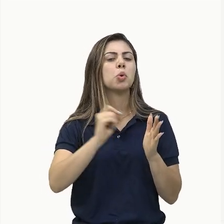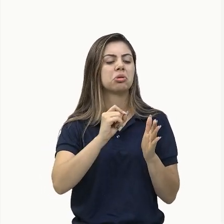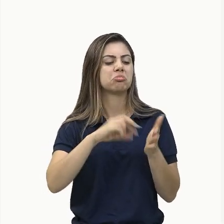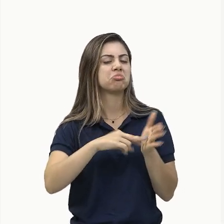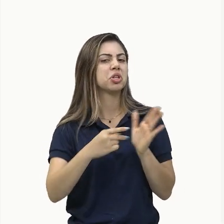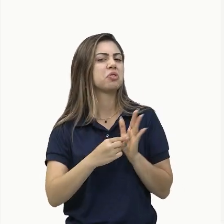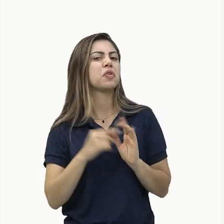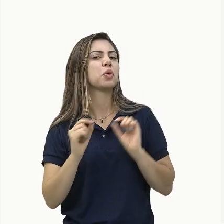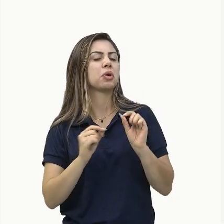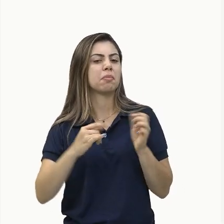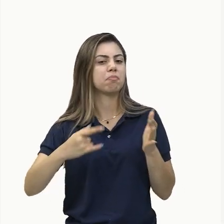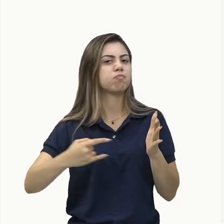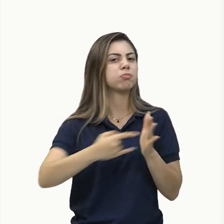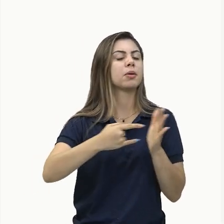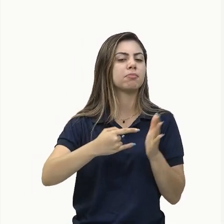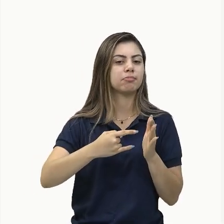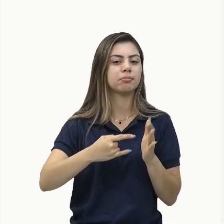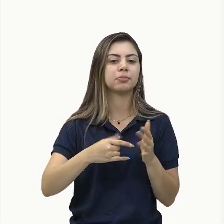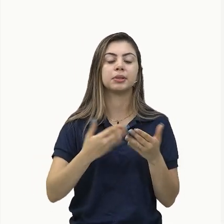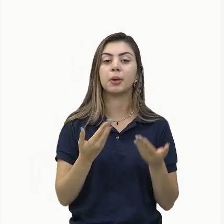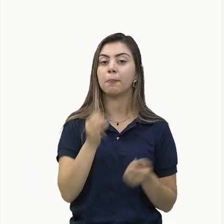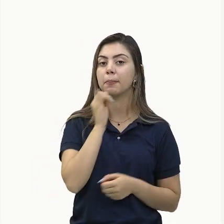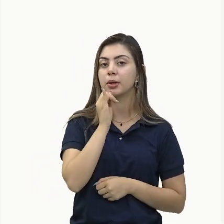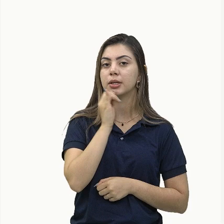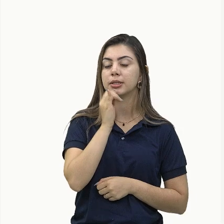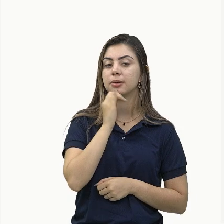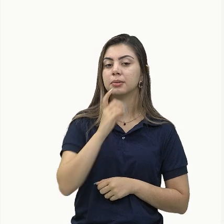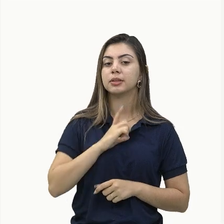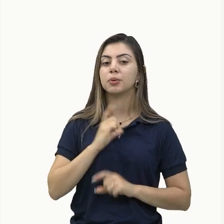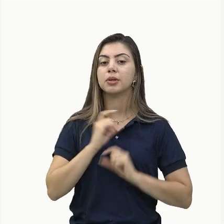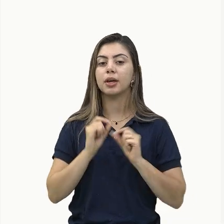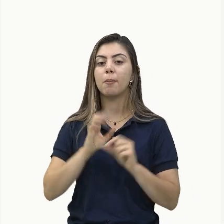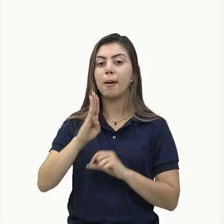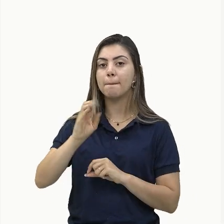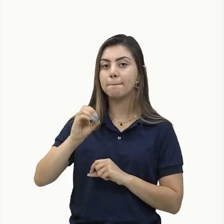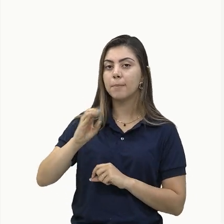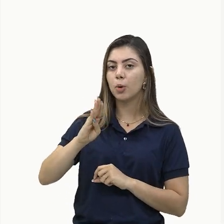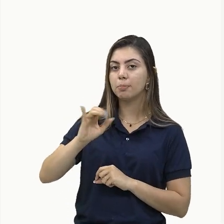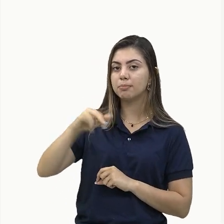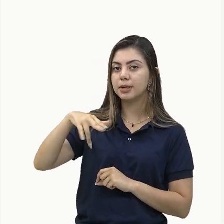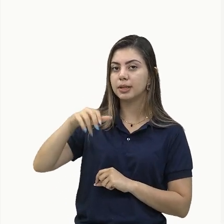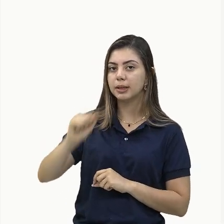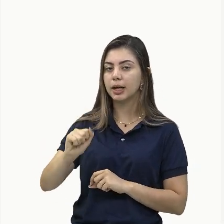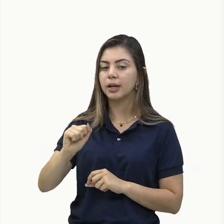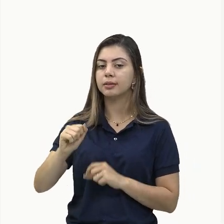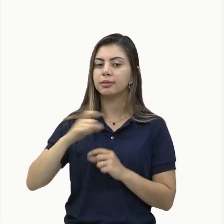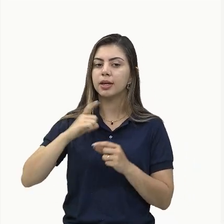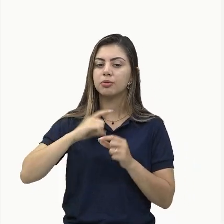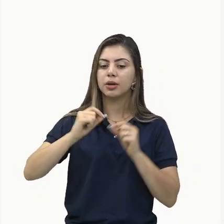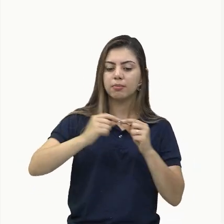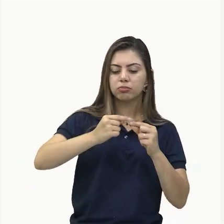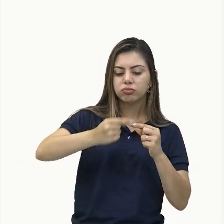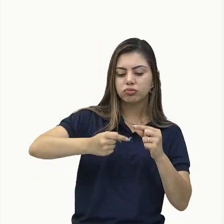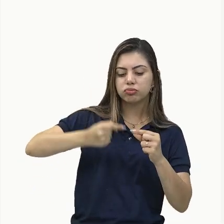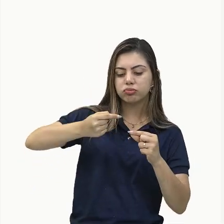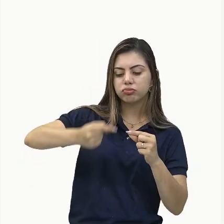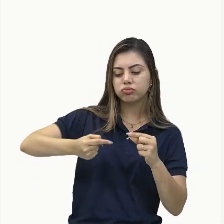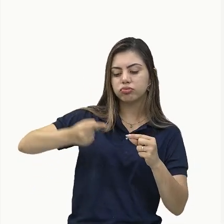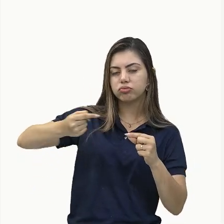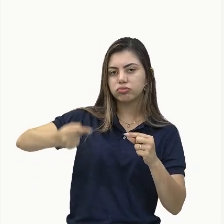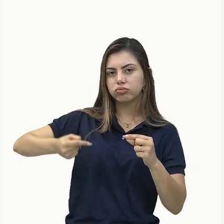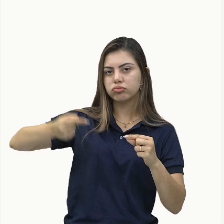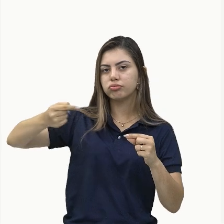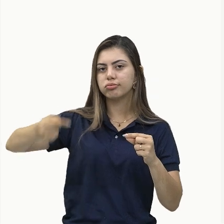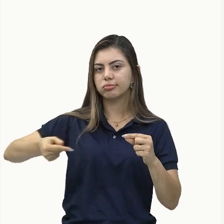nosso cotidiano? É como eu tivesse aqui uma bobina, e essa bobina ela fica enrolada em um fio. Isso aí nós